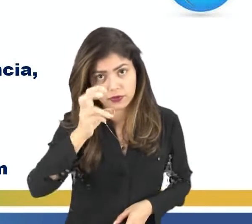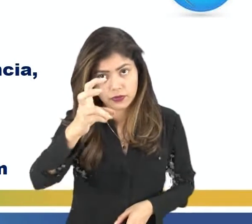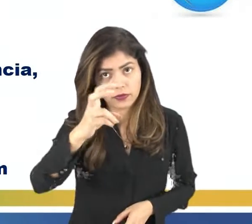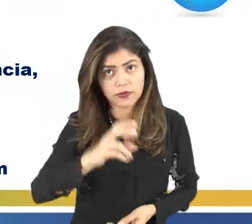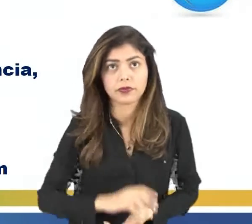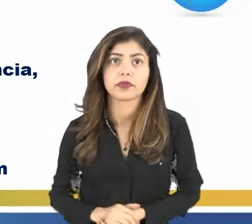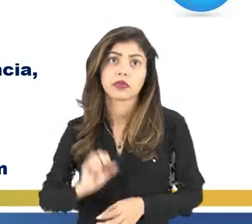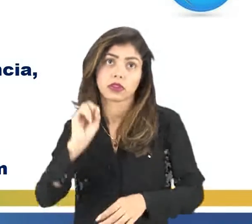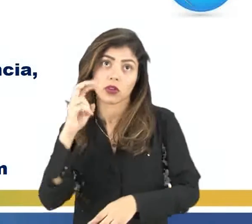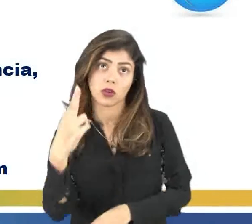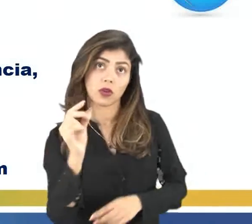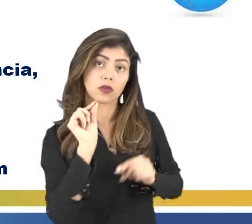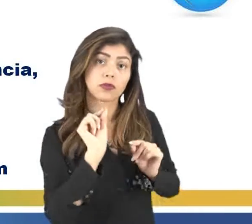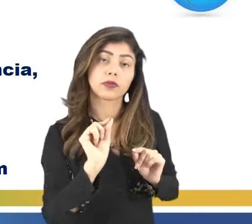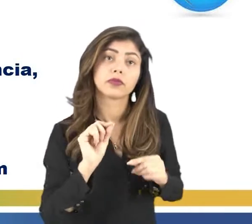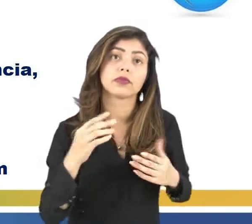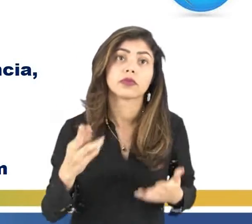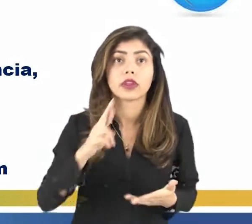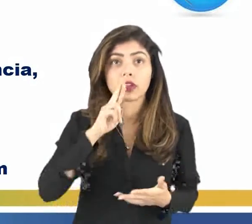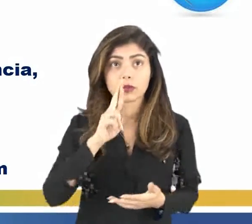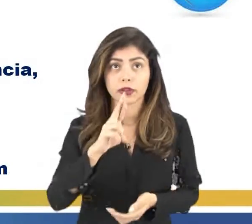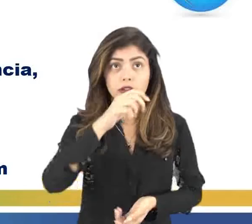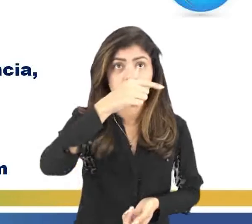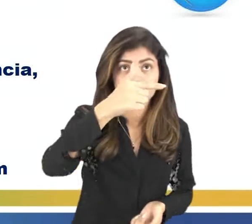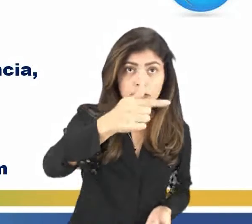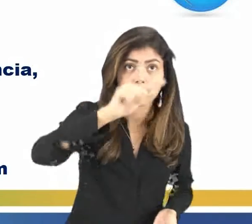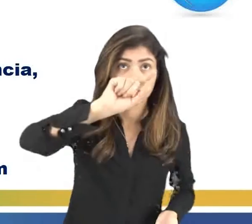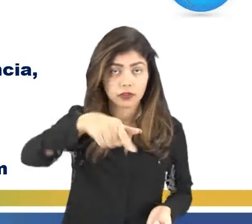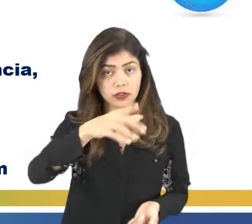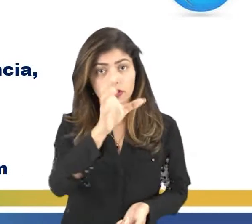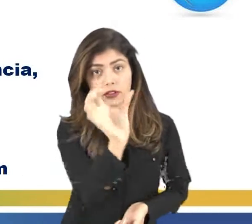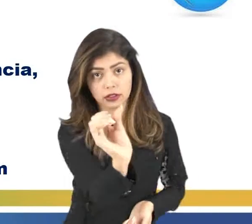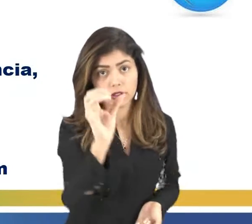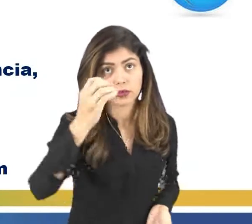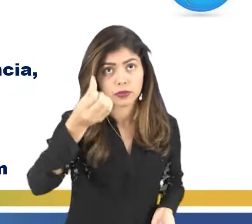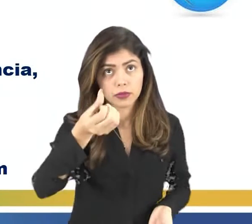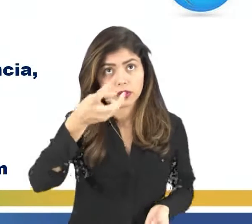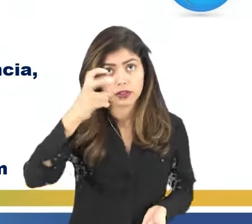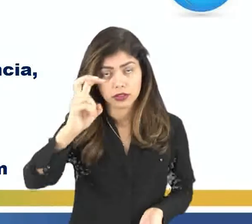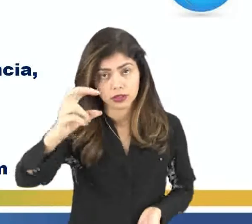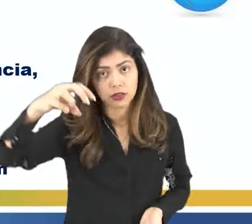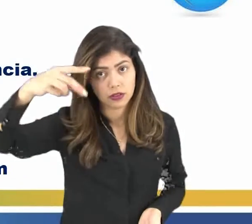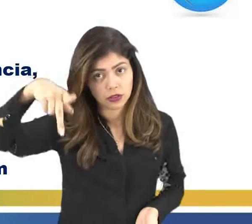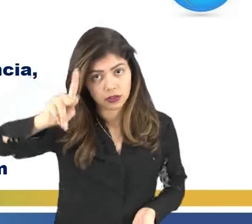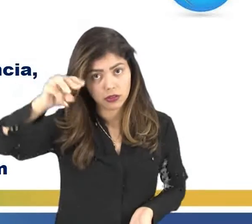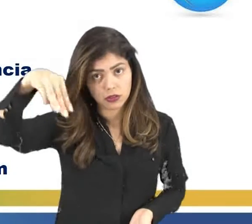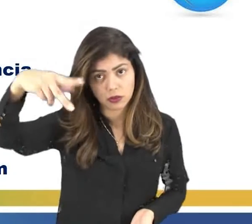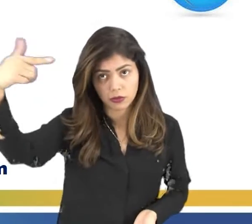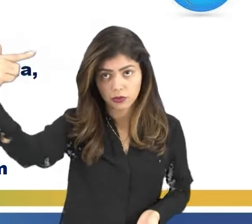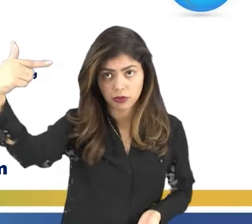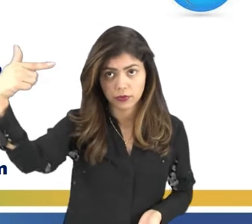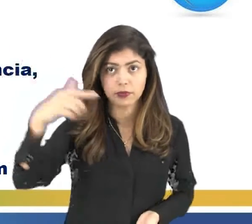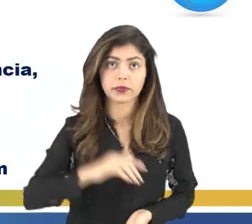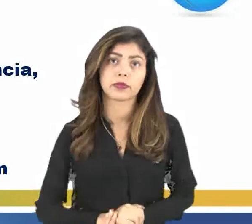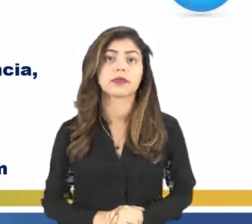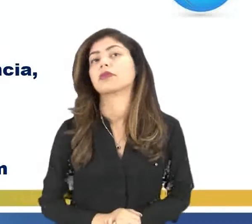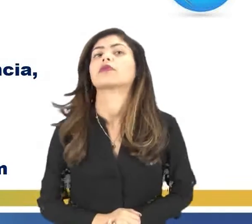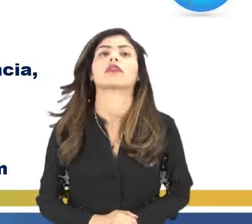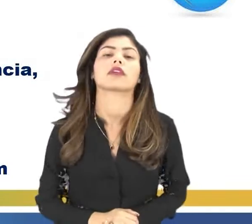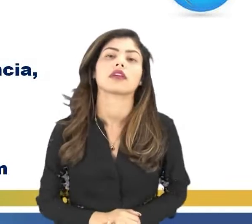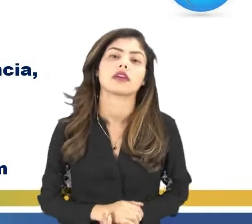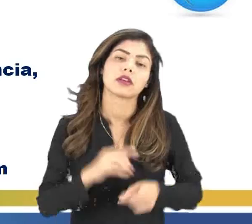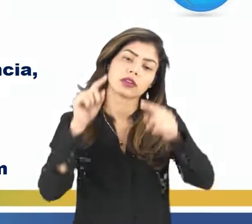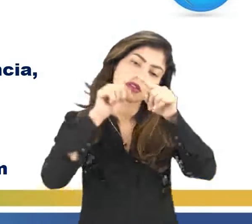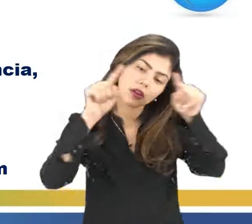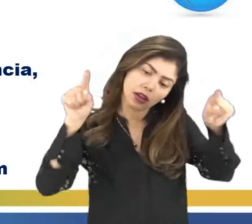7.065, ou seja, a resposta é 7,065 quilômetros quadrados. Então,